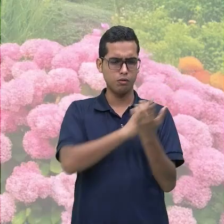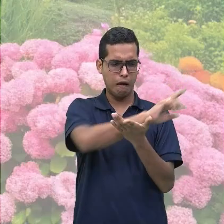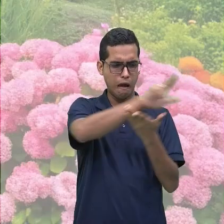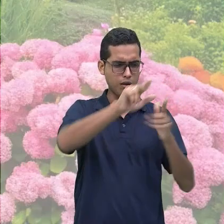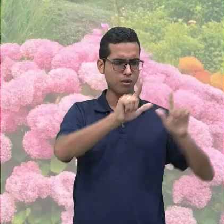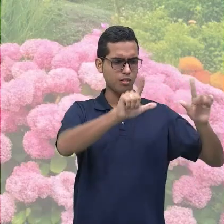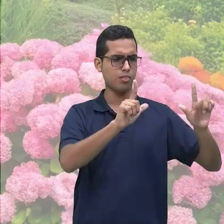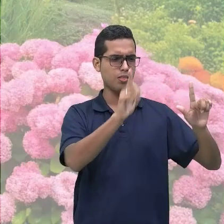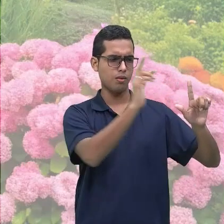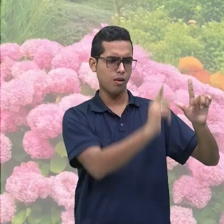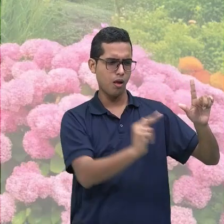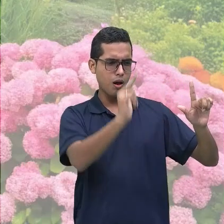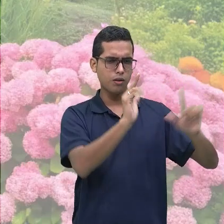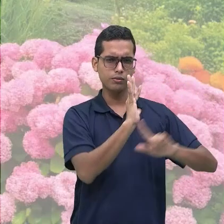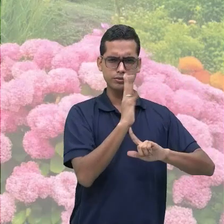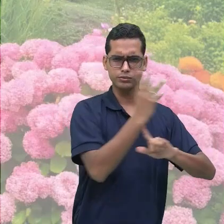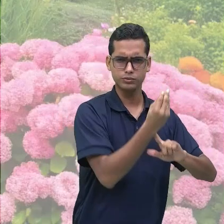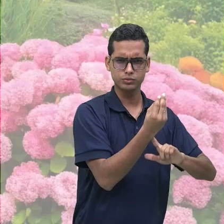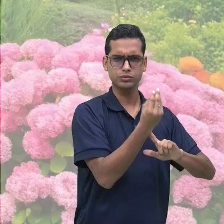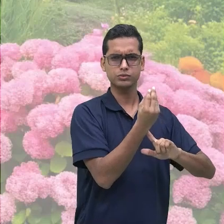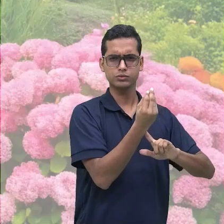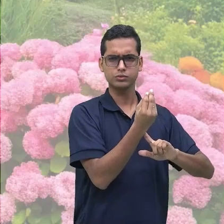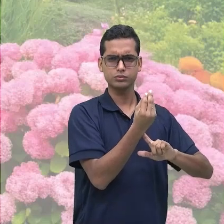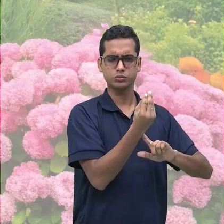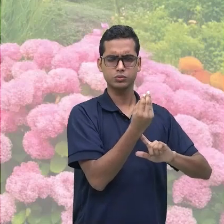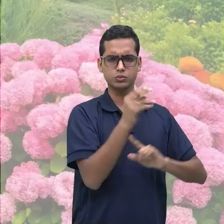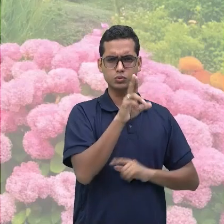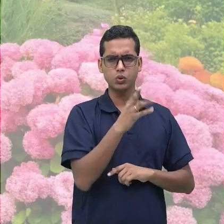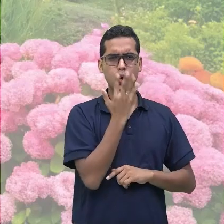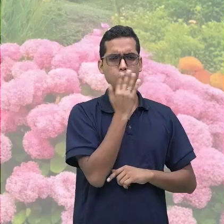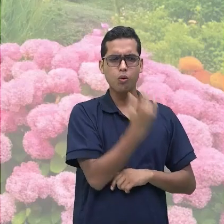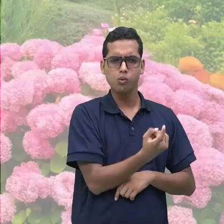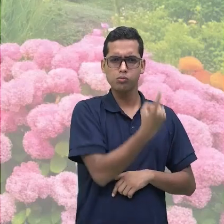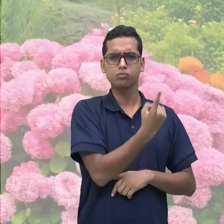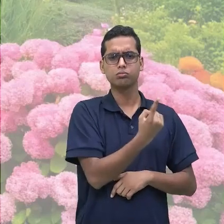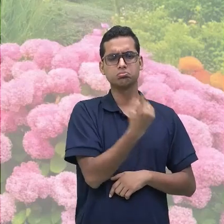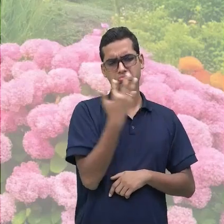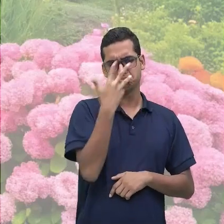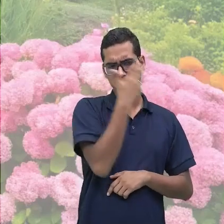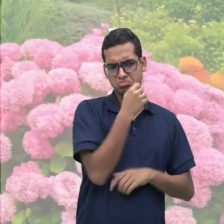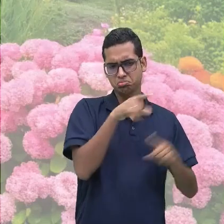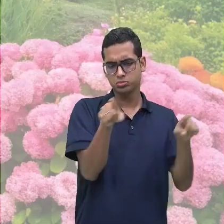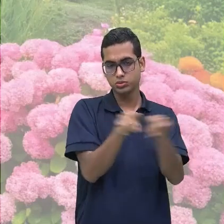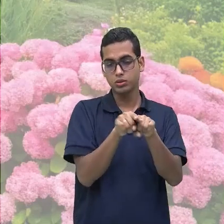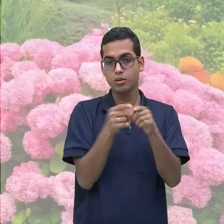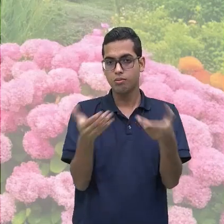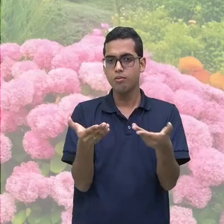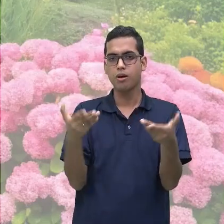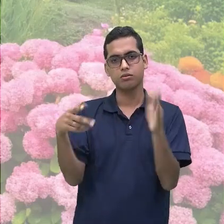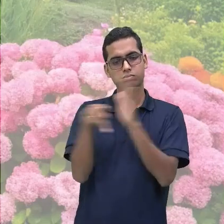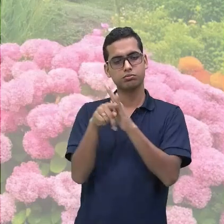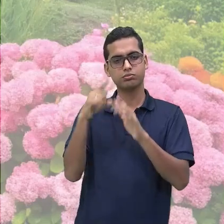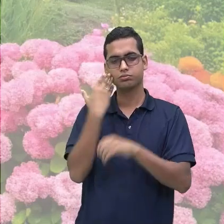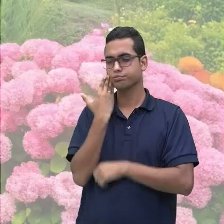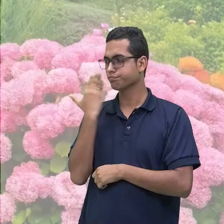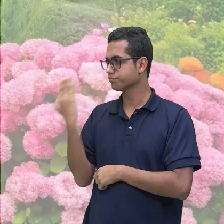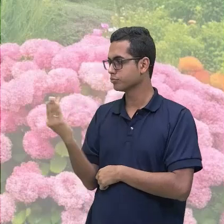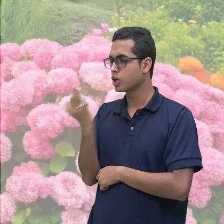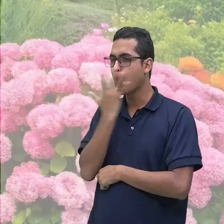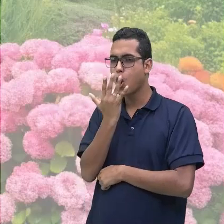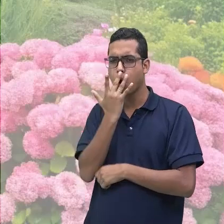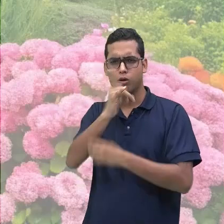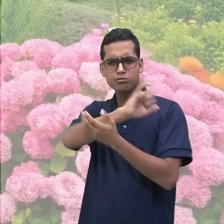a monocromia. Fica muito bonito também, tá? Mas a policromia, eu escolhi trazer esse jardim onde